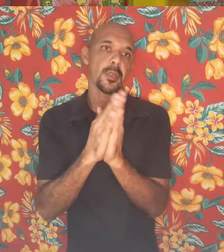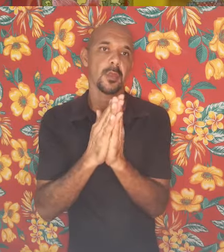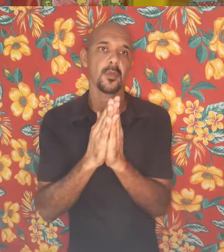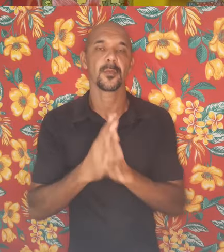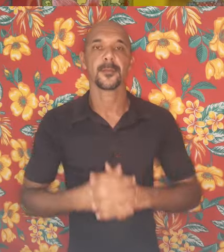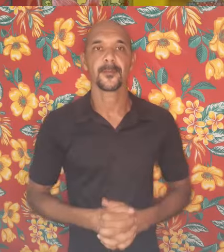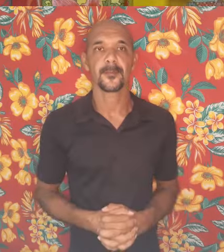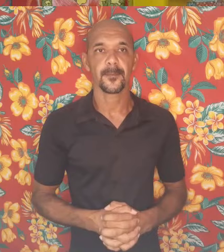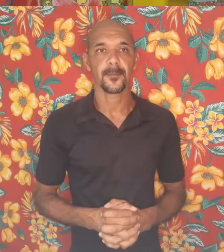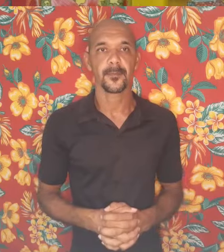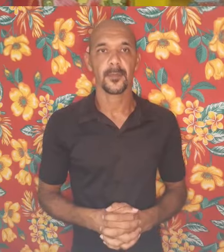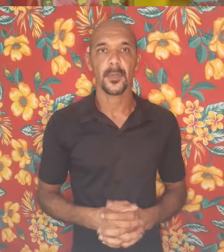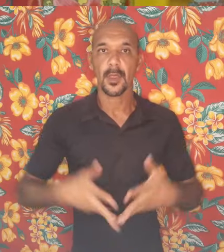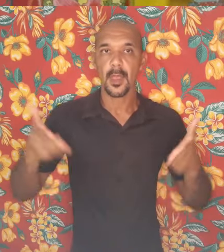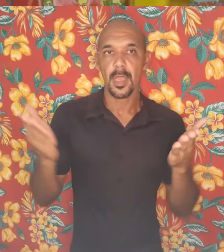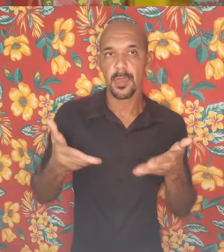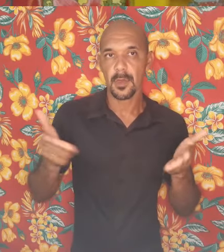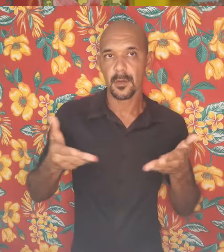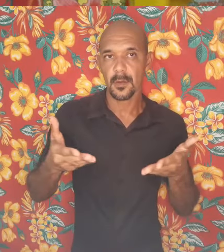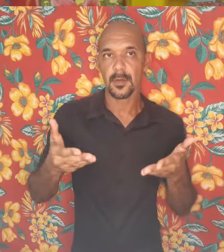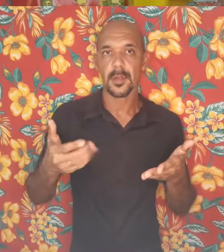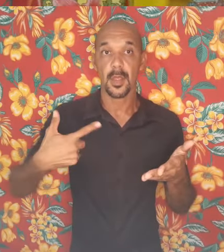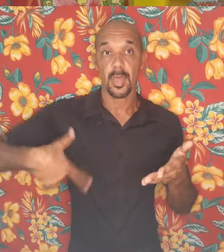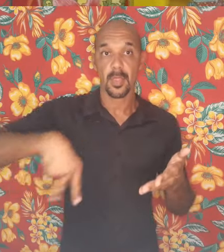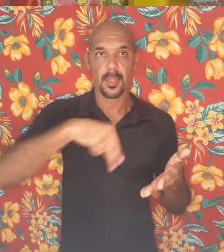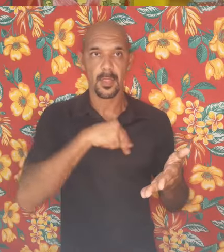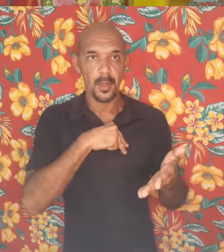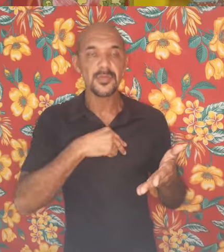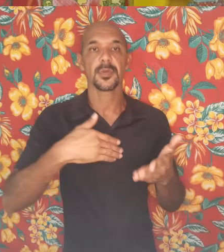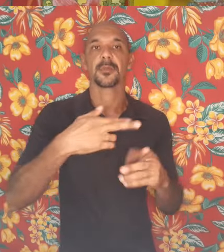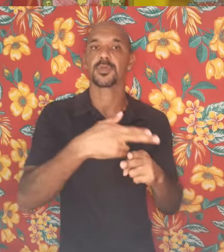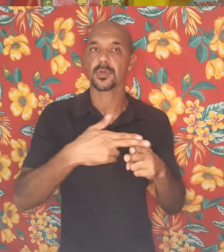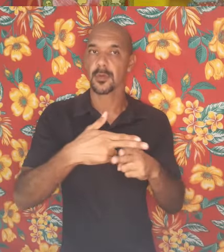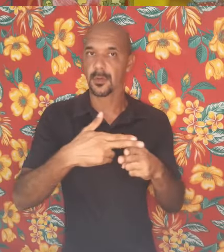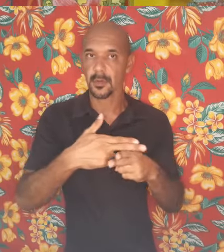Tá? E agora a gente vai cortar isso.